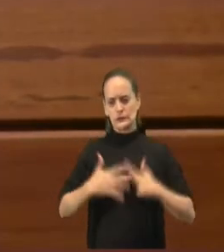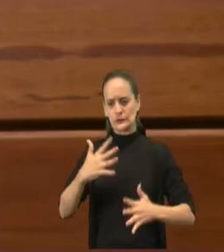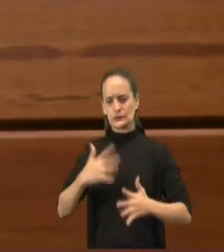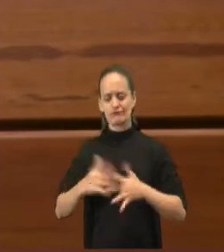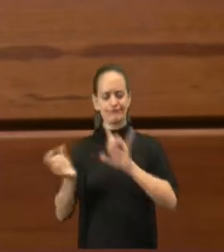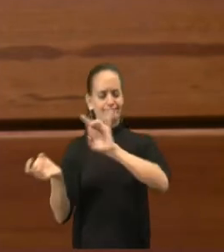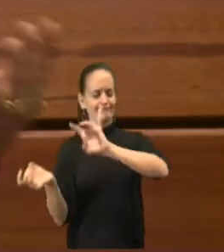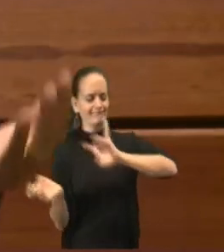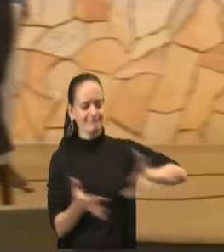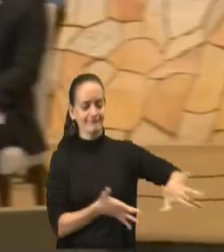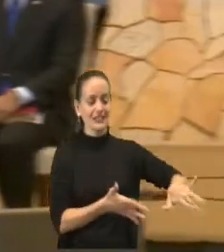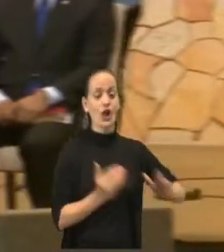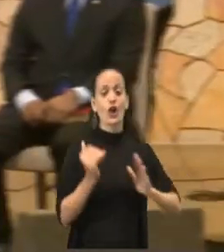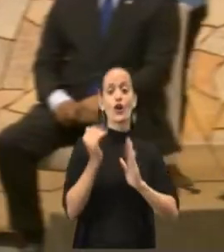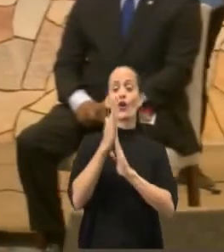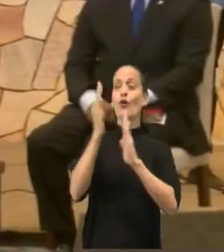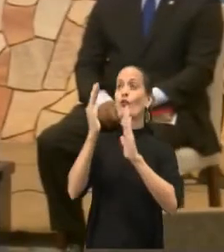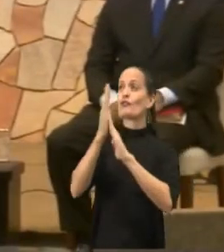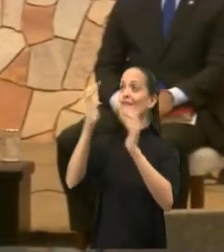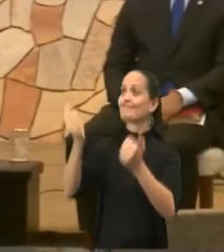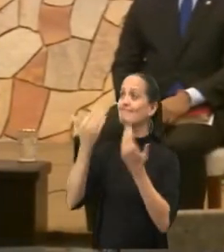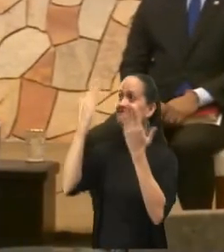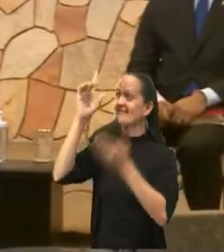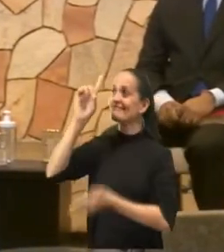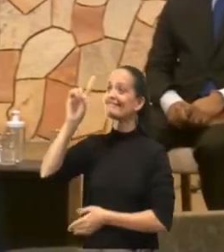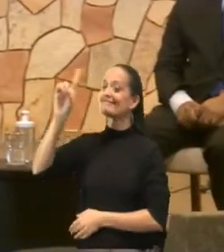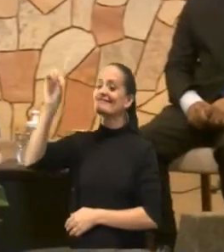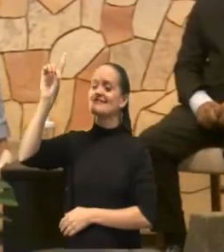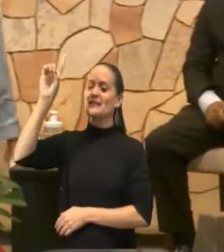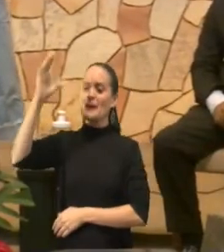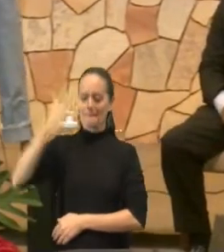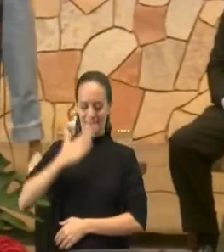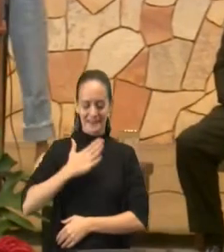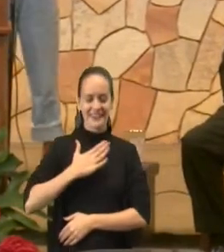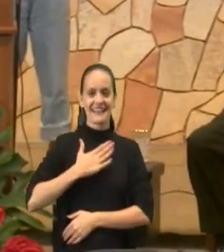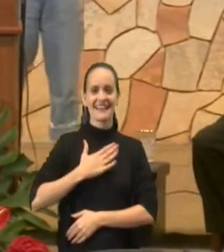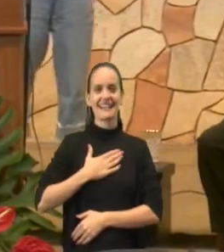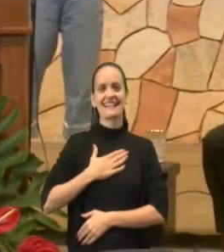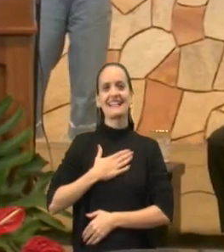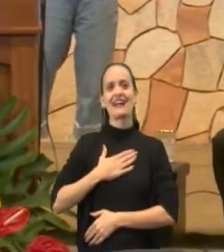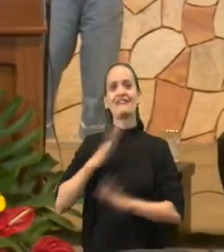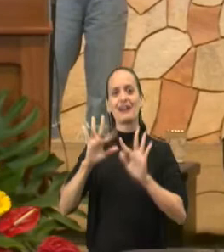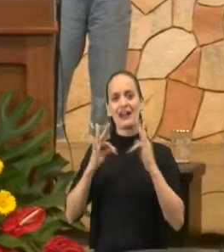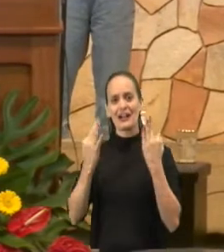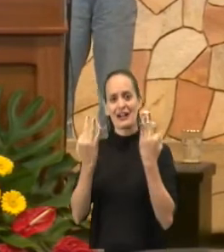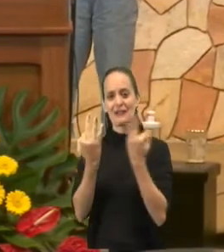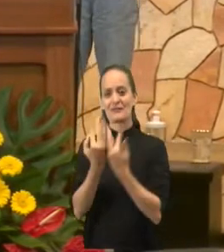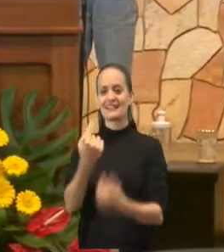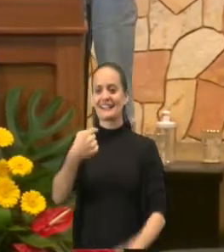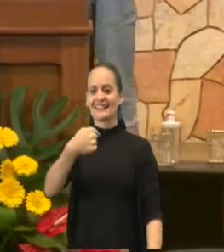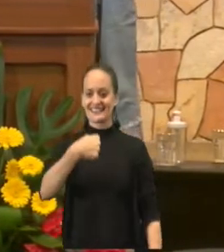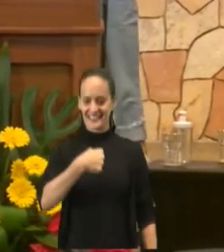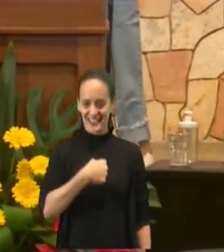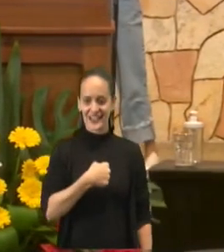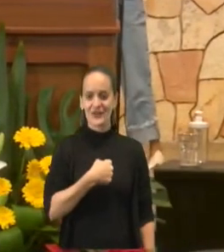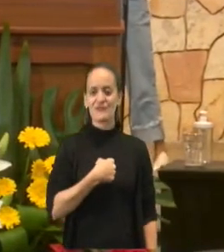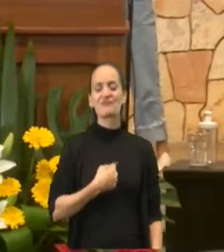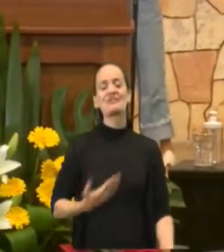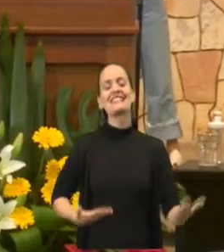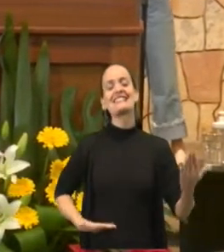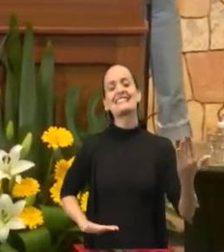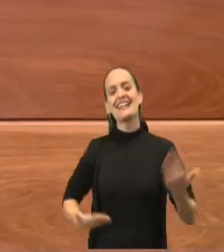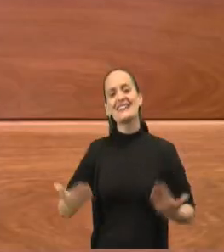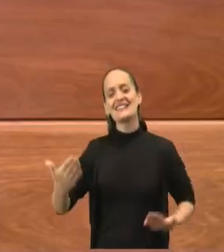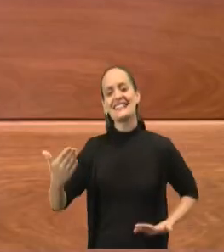empecilhos deixai, louvor a Deus entoai, minha casa e eu